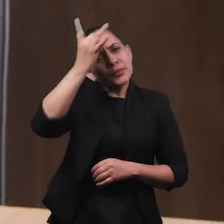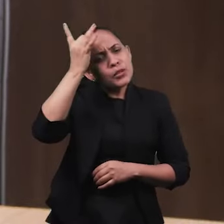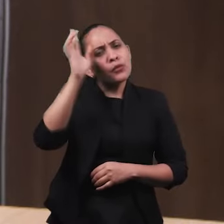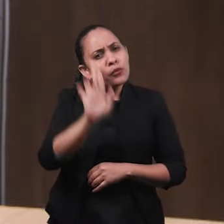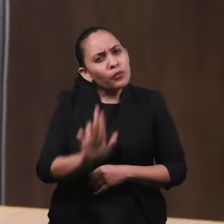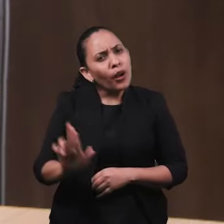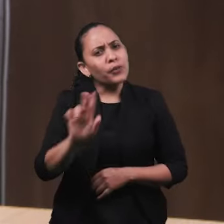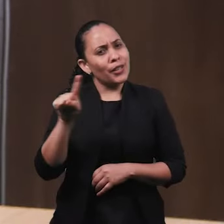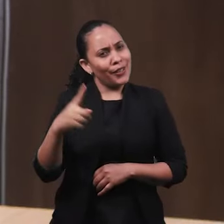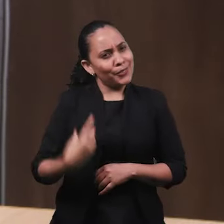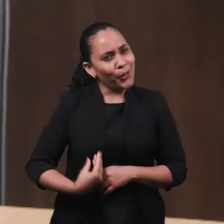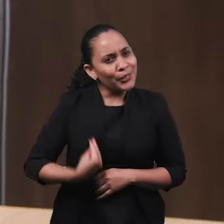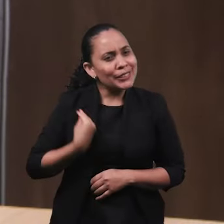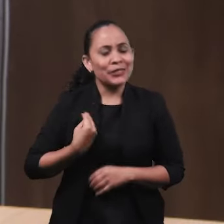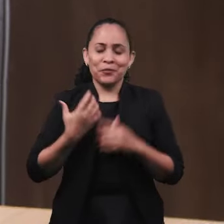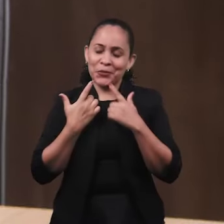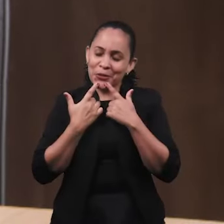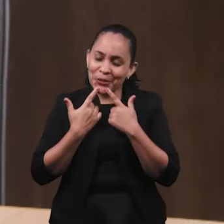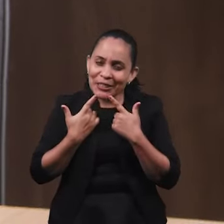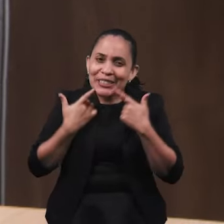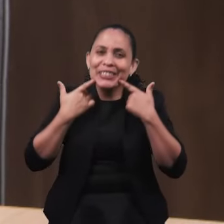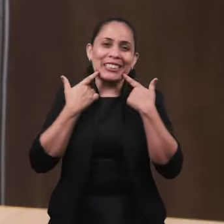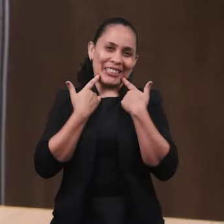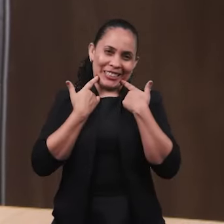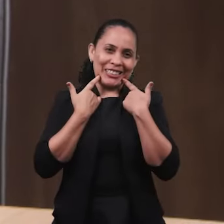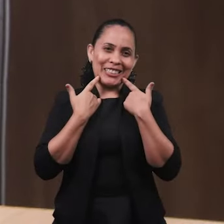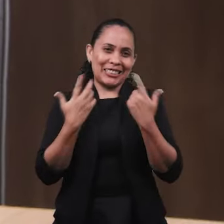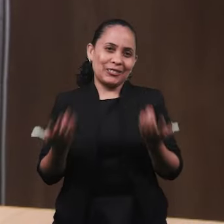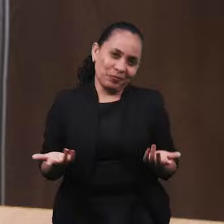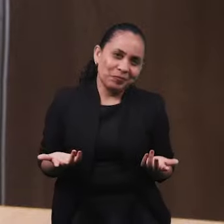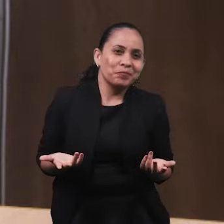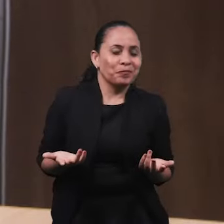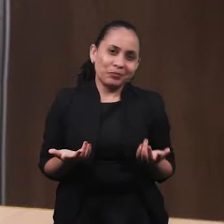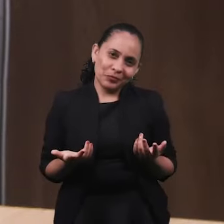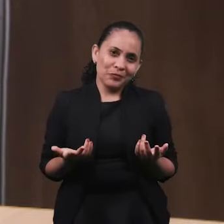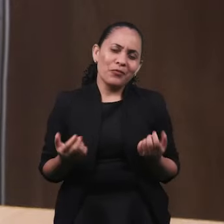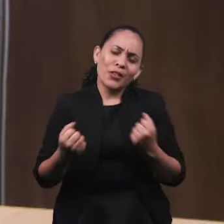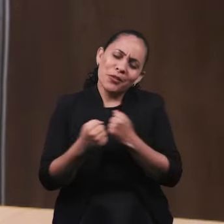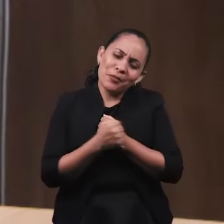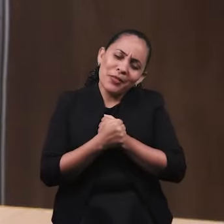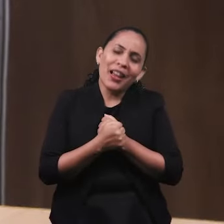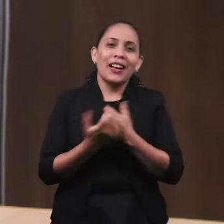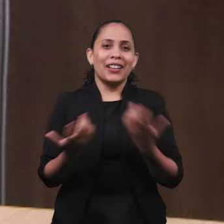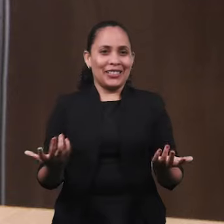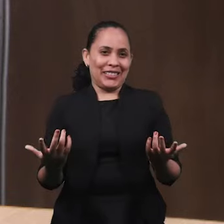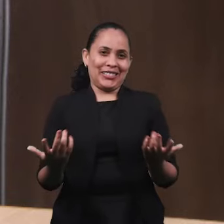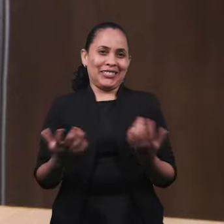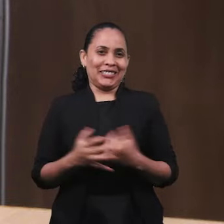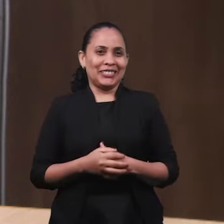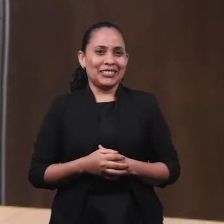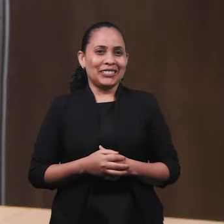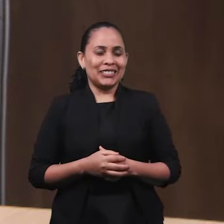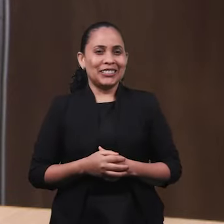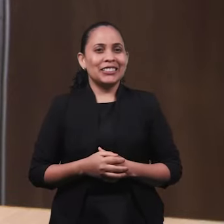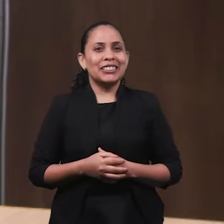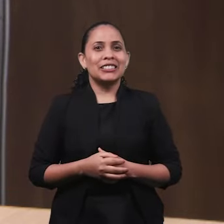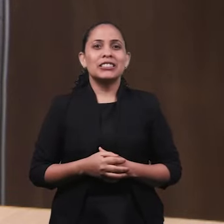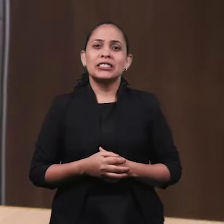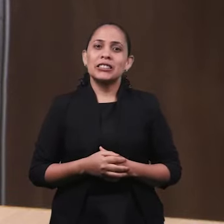vai nos usar, ali com um sorriso, exatamente. Um abraço, um cumprimento,